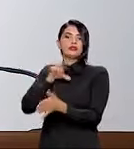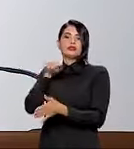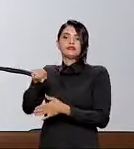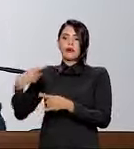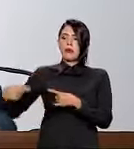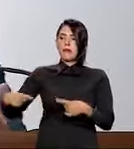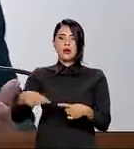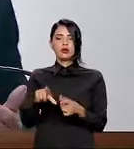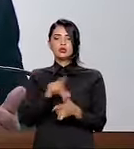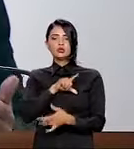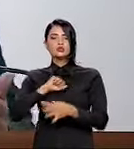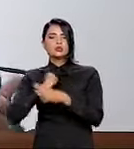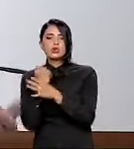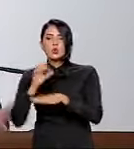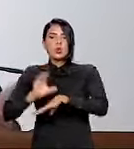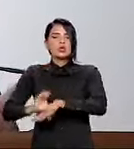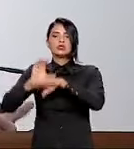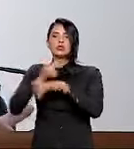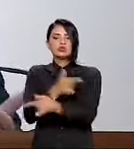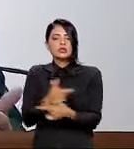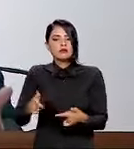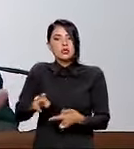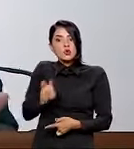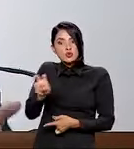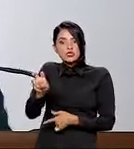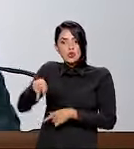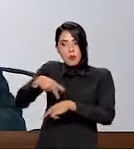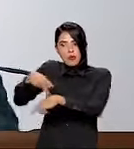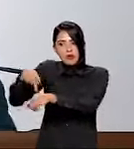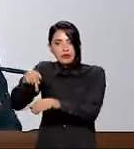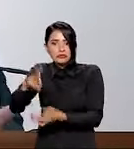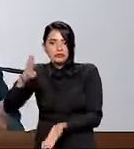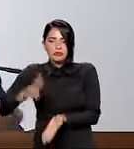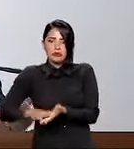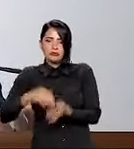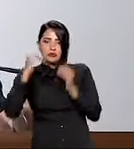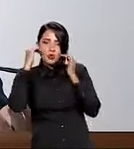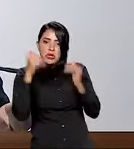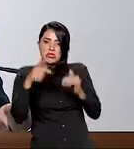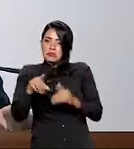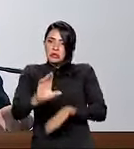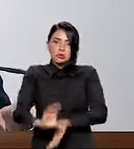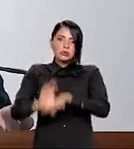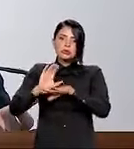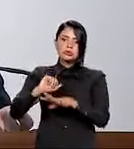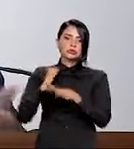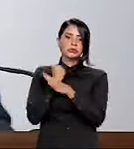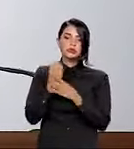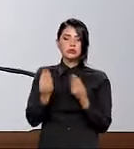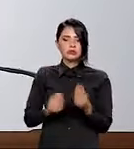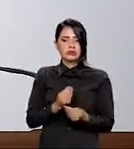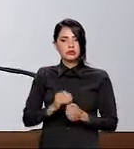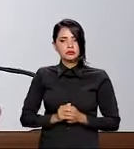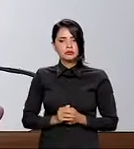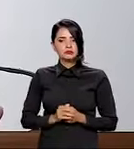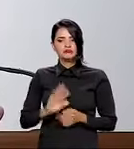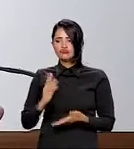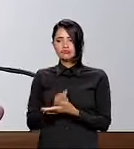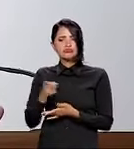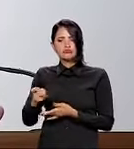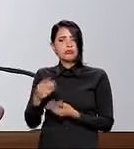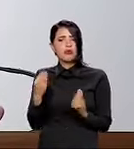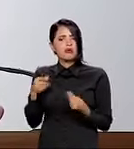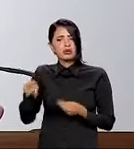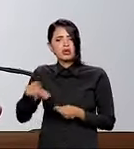Segurança. Ora, se os 5 membros do Conselho de Segurança não respeitam o Conselho de Segurança, o que está fazendo esse